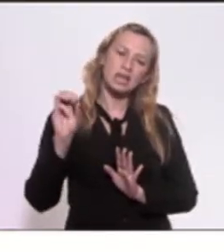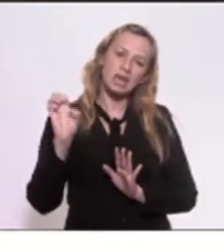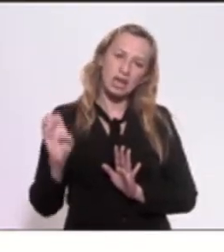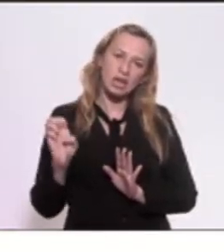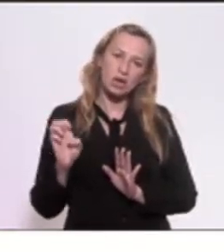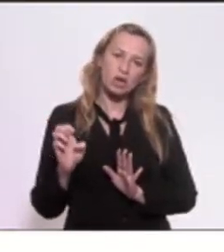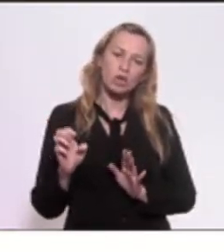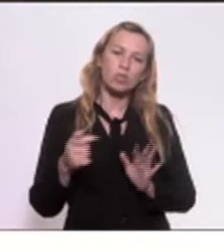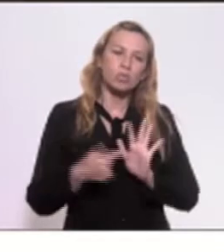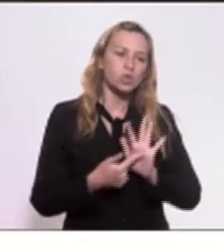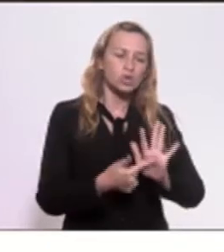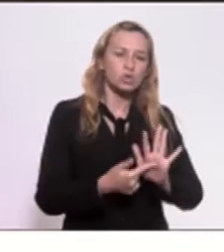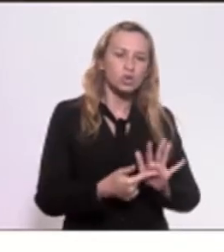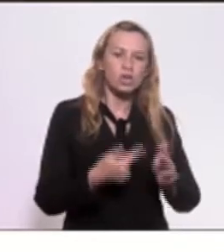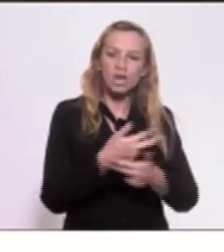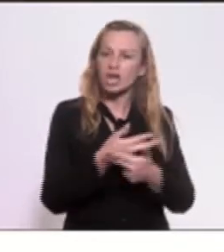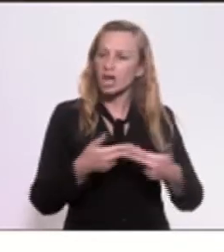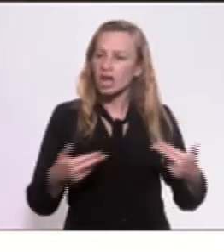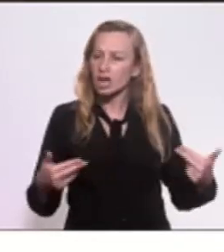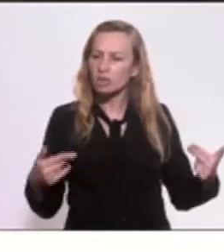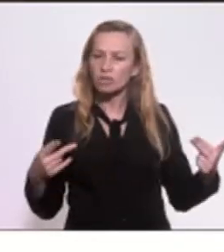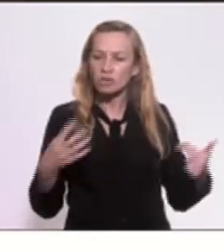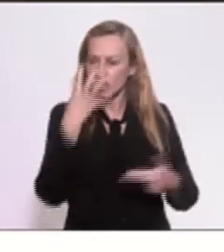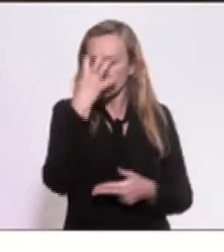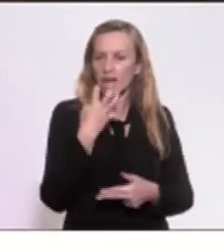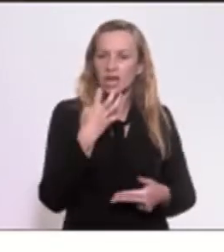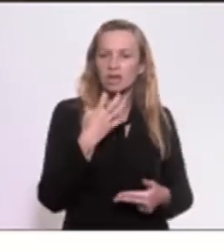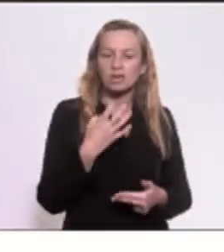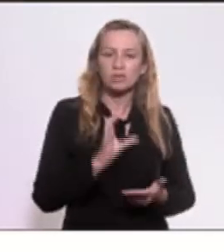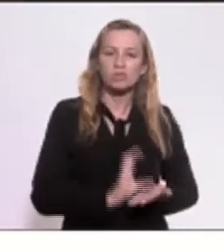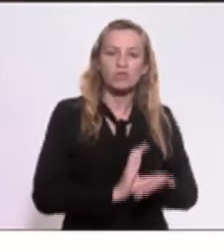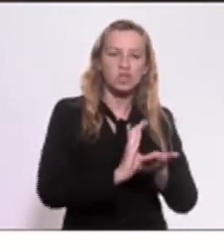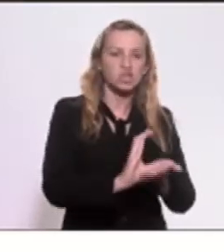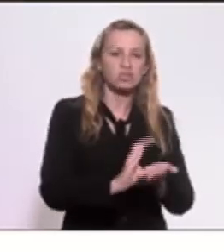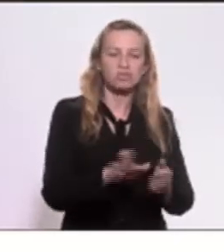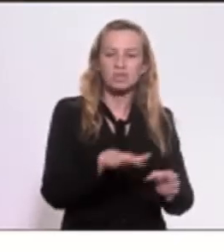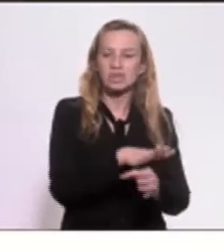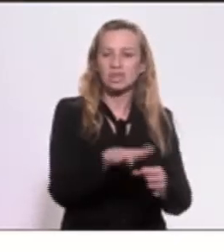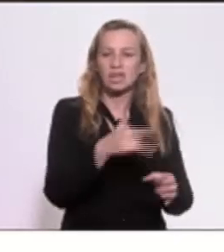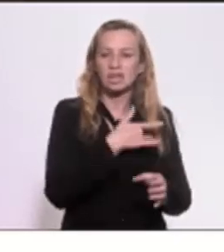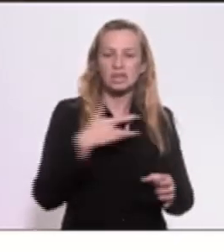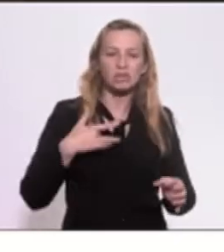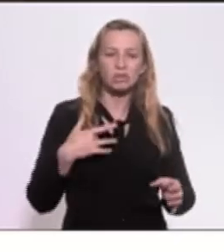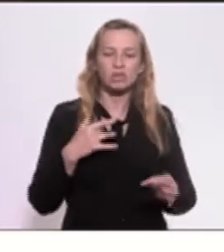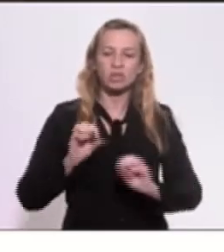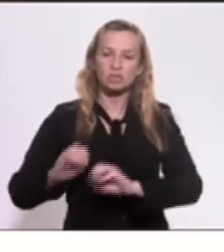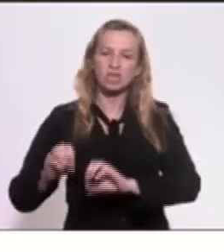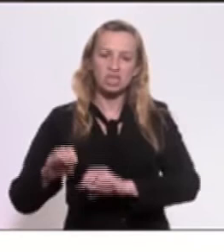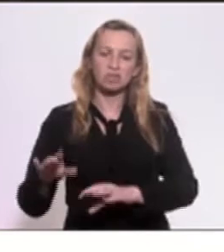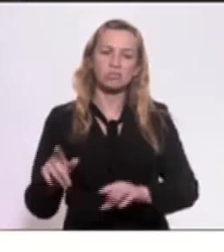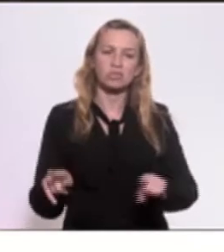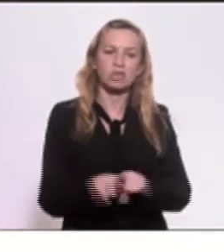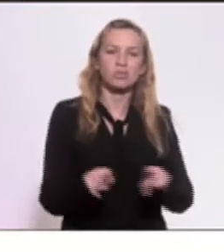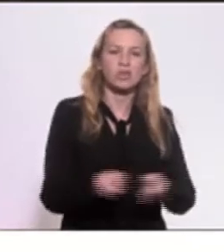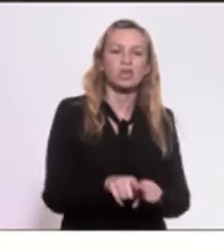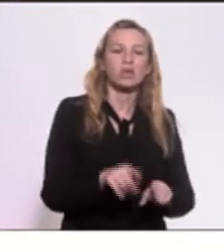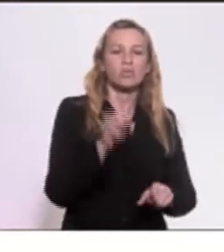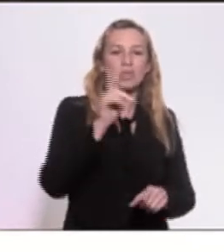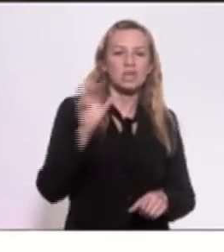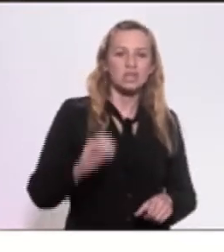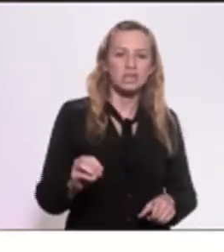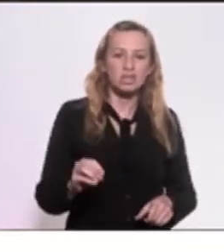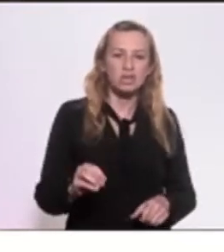graves irregularidades presidente não investir o mínimo necessário na saúde e na educação o governo pezão fez